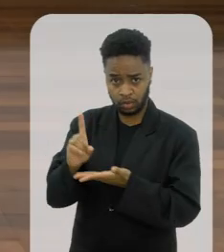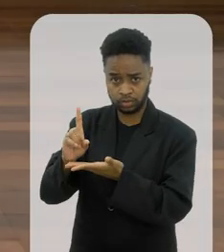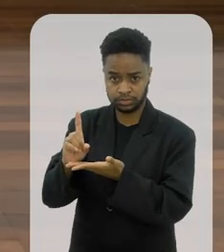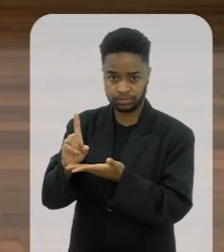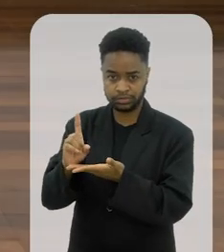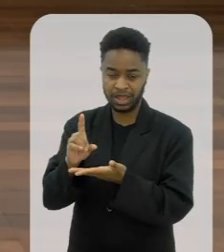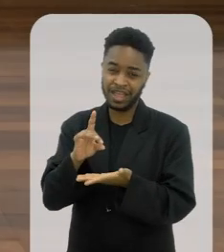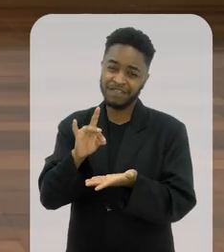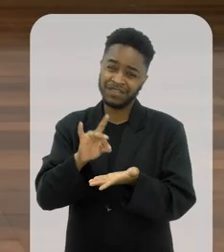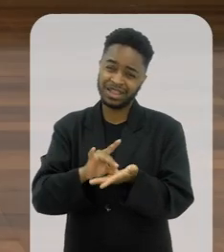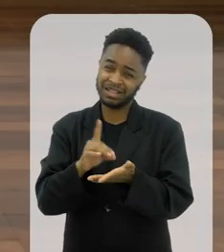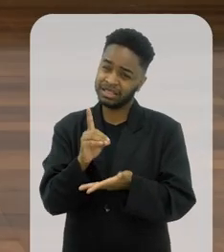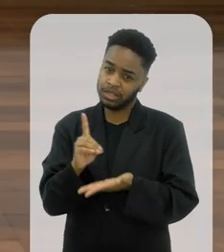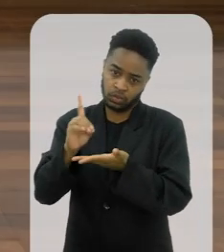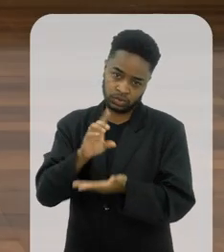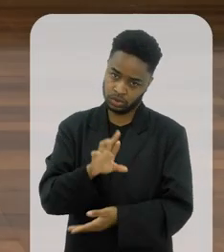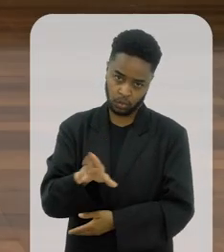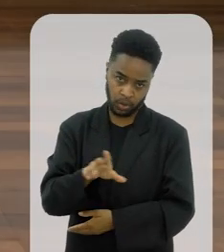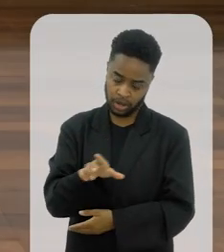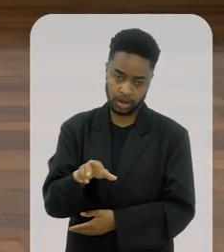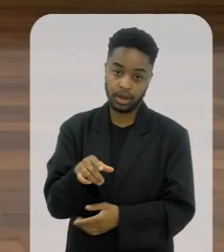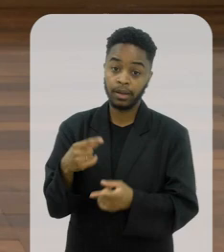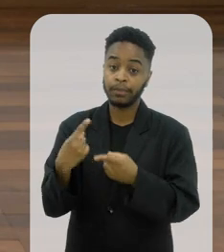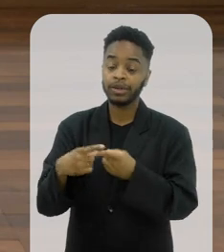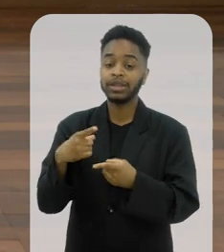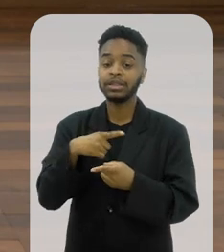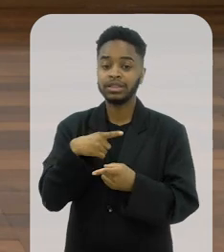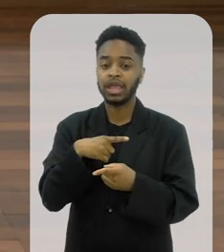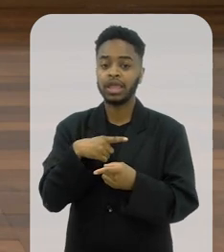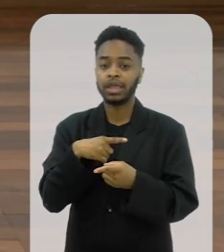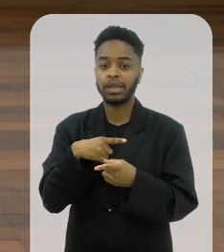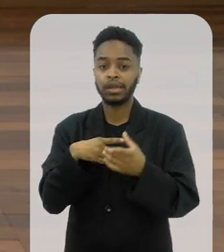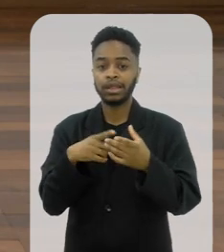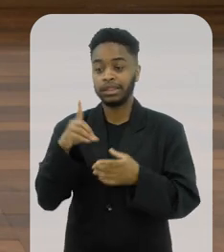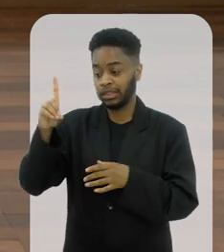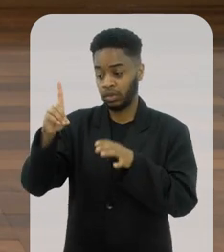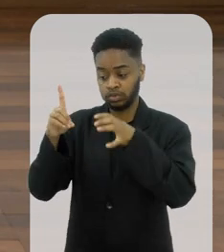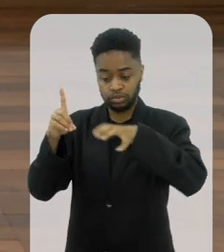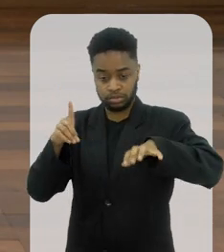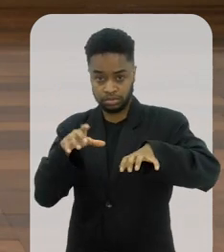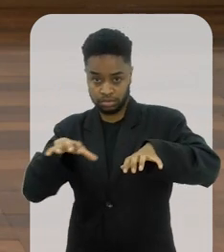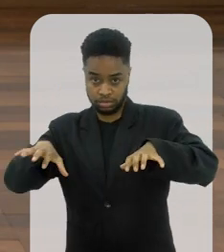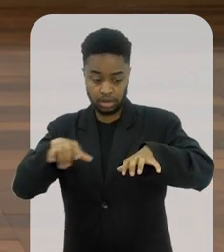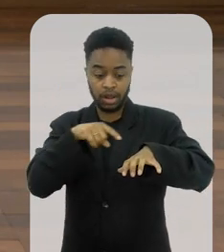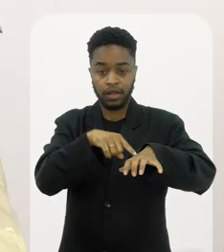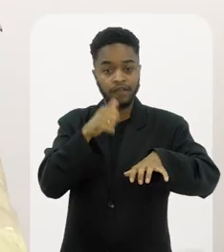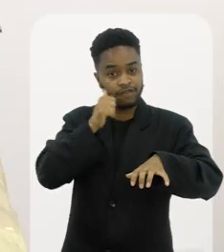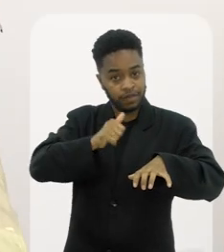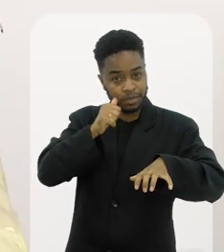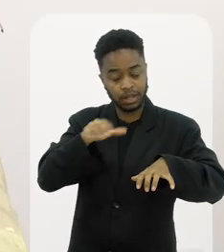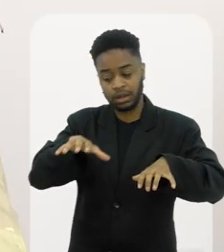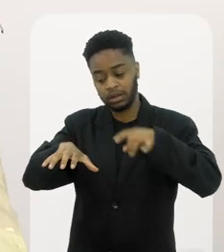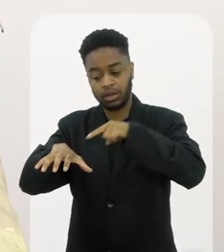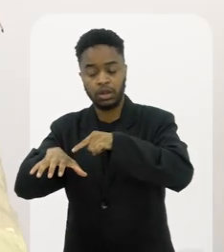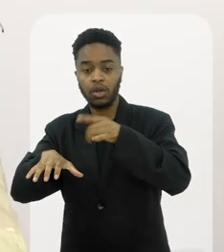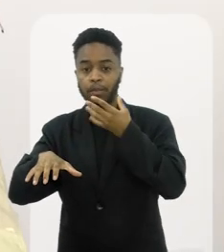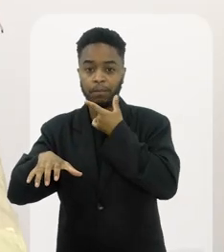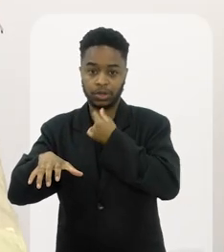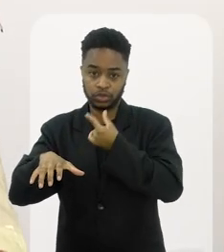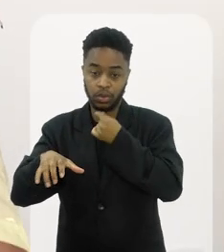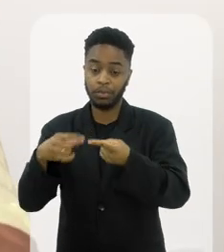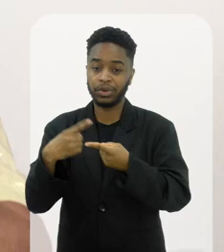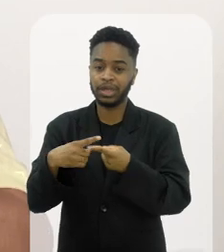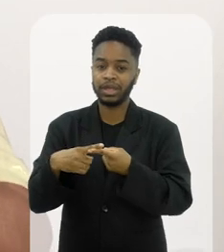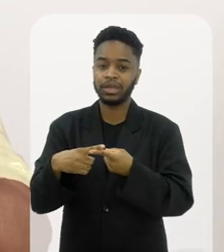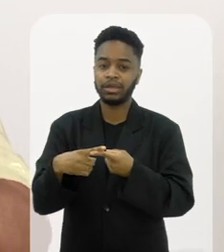deusas? Na verdade, não são deusas, né? A gente tem uma porção feminina de Deus, que a gente chama de Radharani, que é a